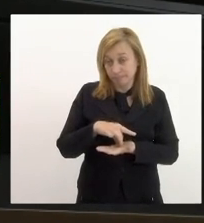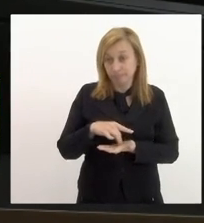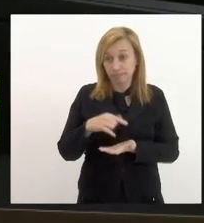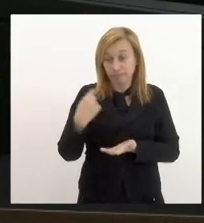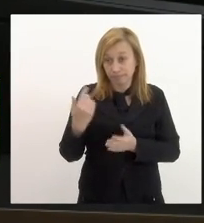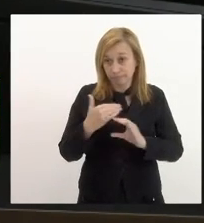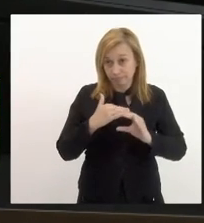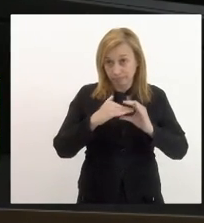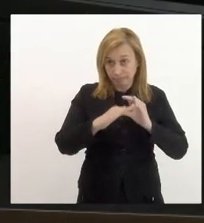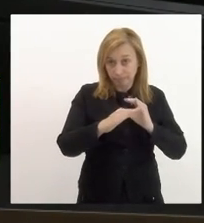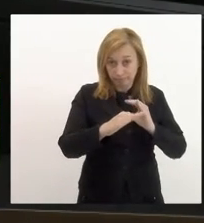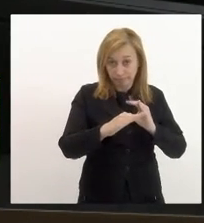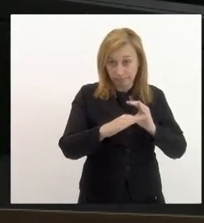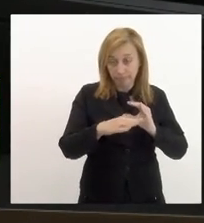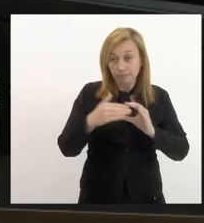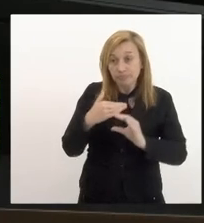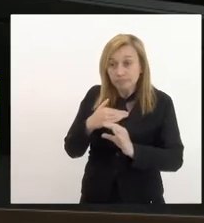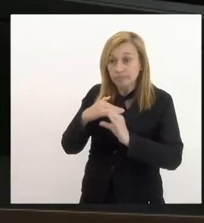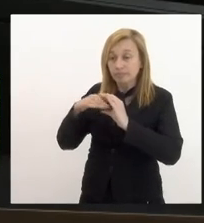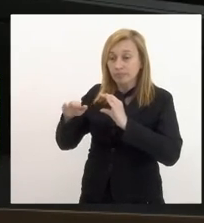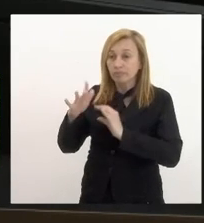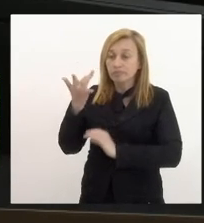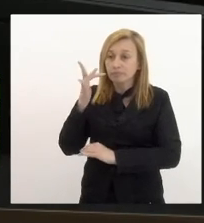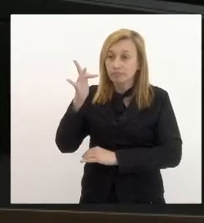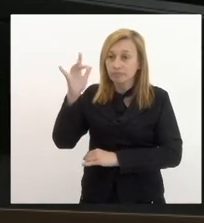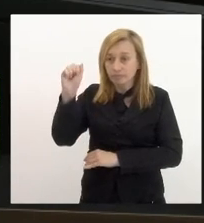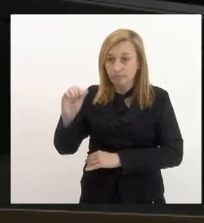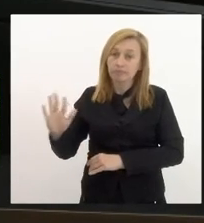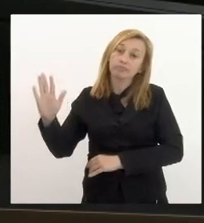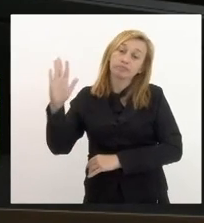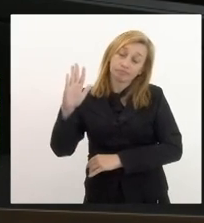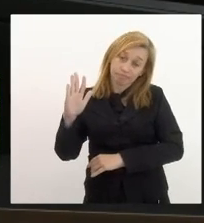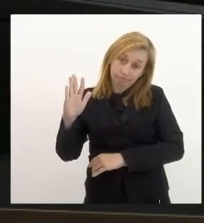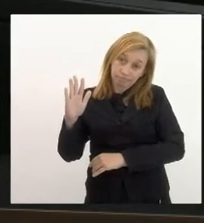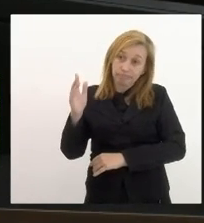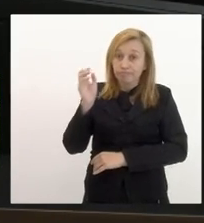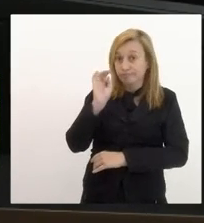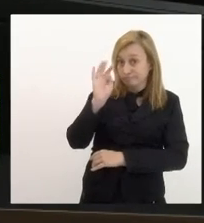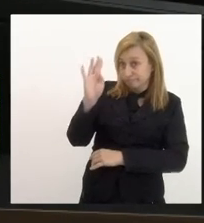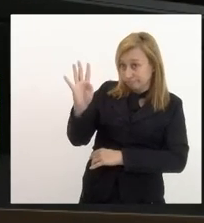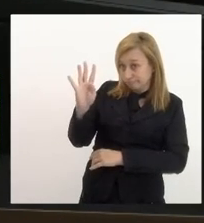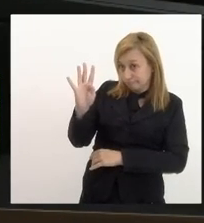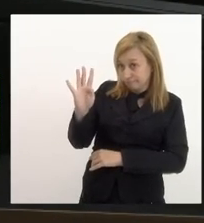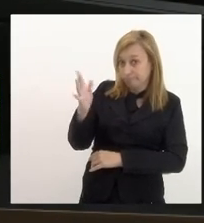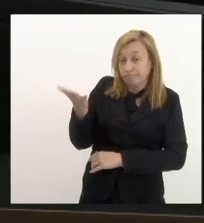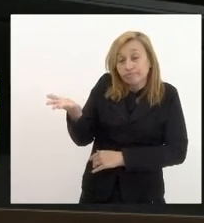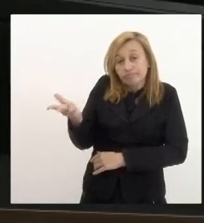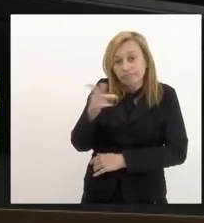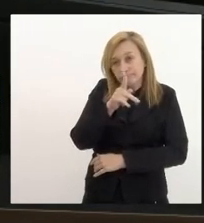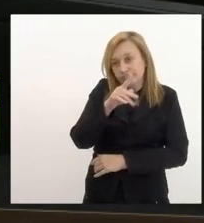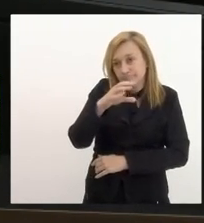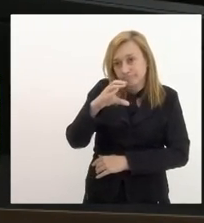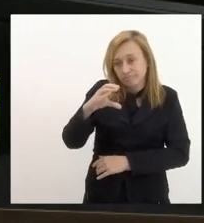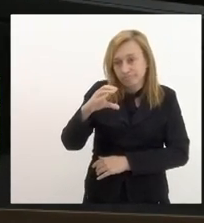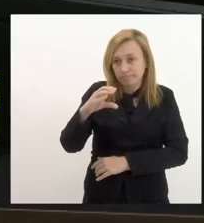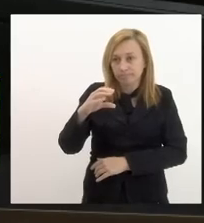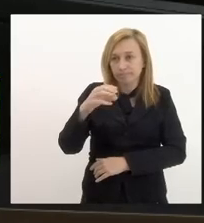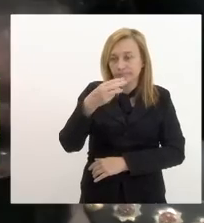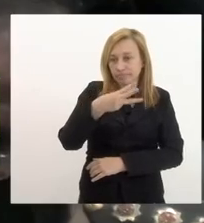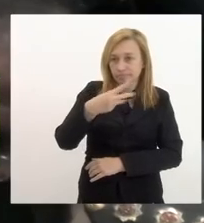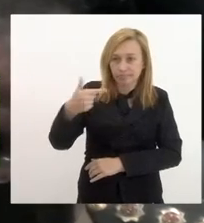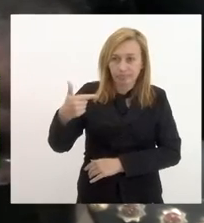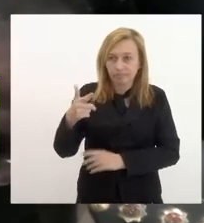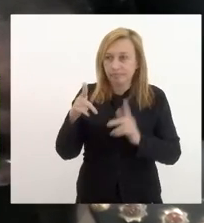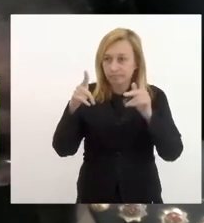a gente encaminha a gente encaminhado combo tijolo Nacional Imagina isso imagina que é 32 está na mesma